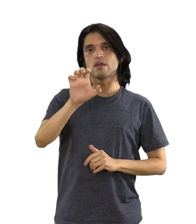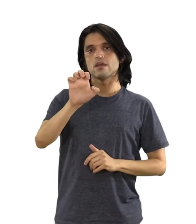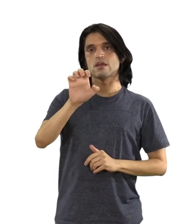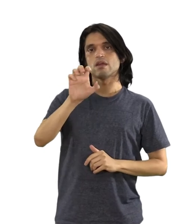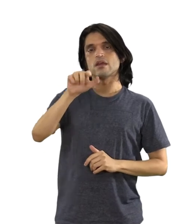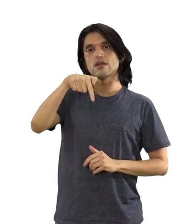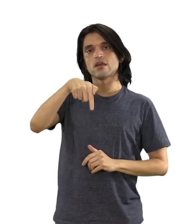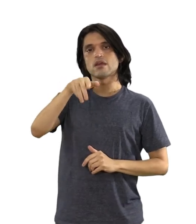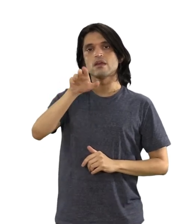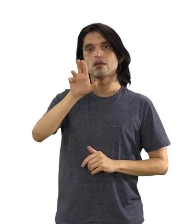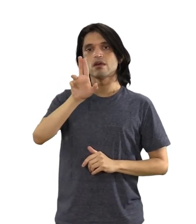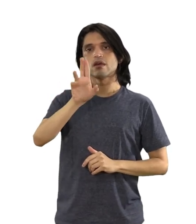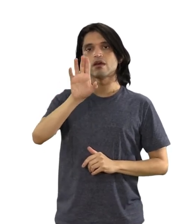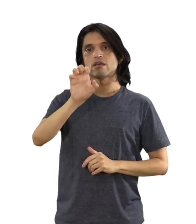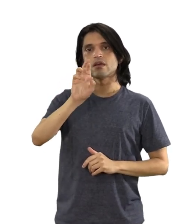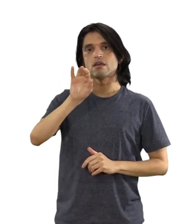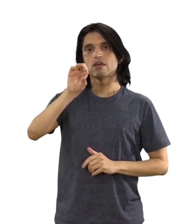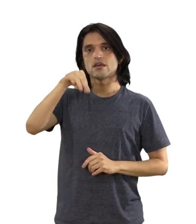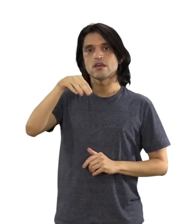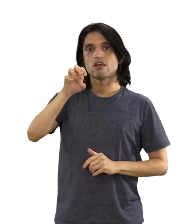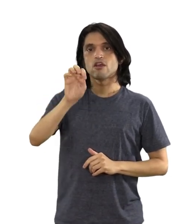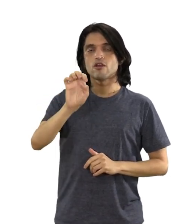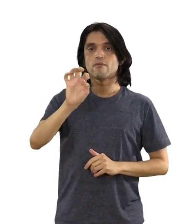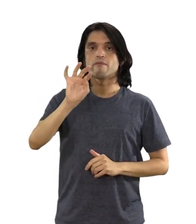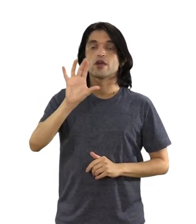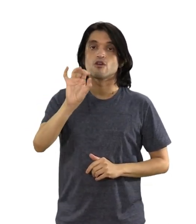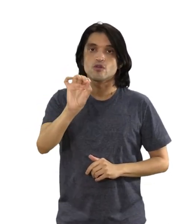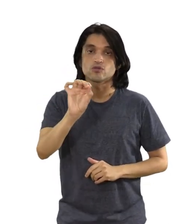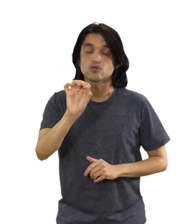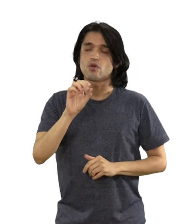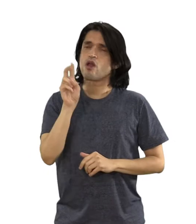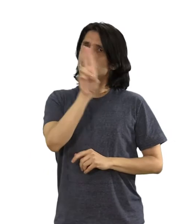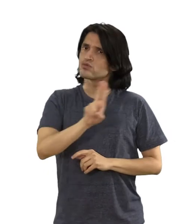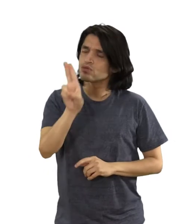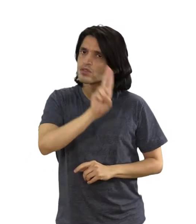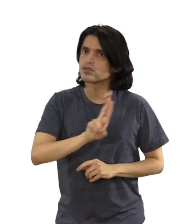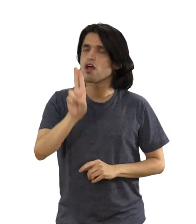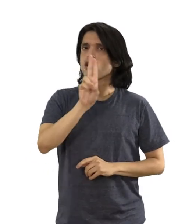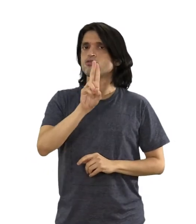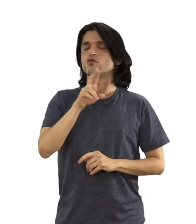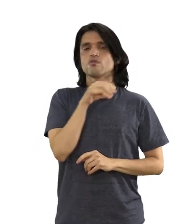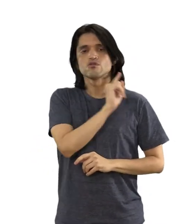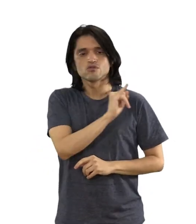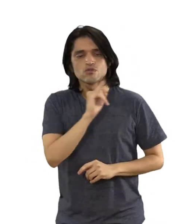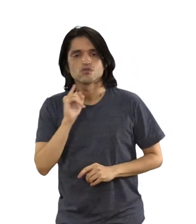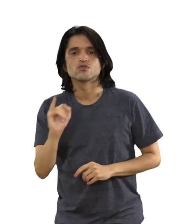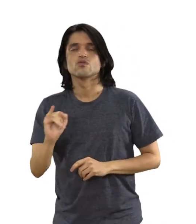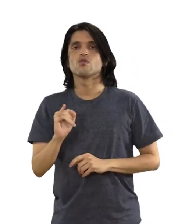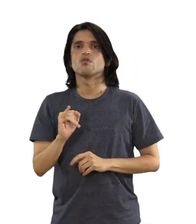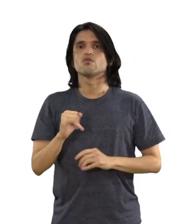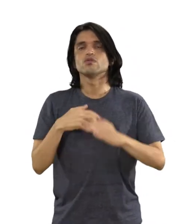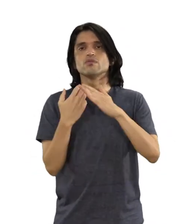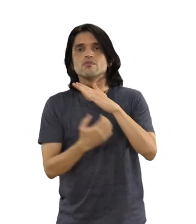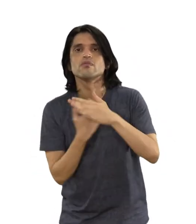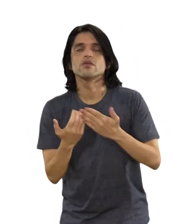Requerimento. Requerimento é um documento muito utilizado por entidades oficiais, órgãos públicos